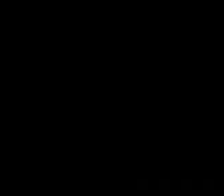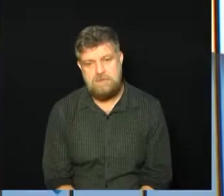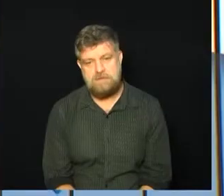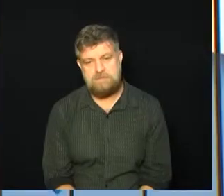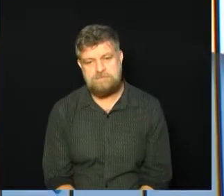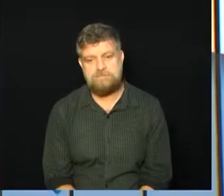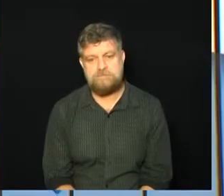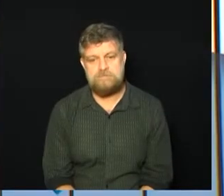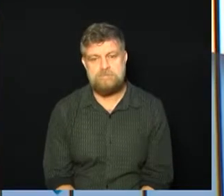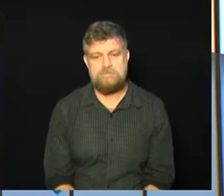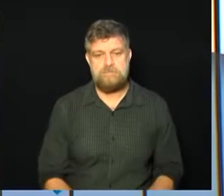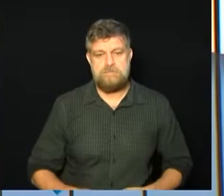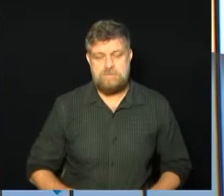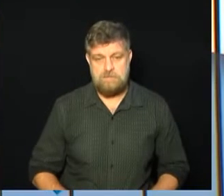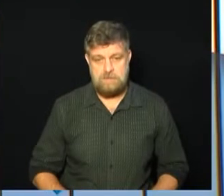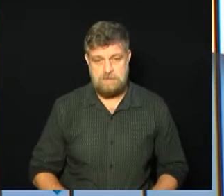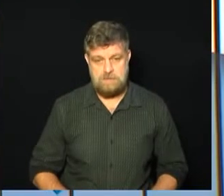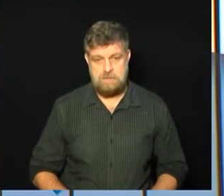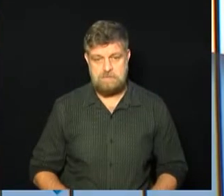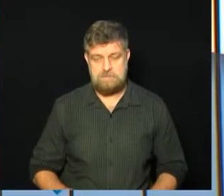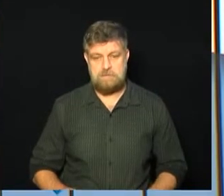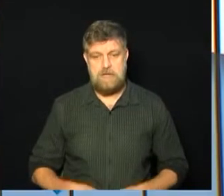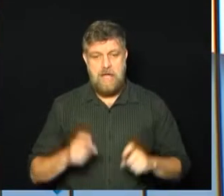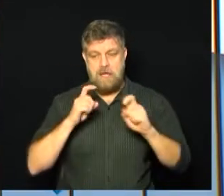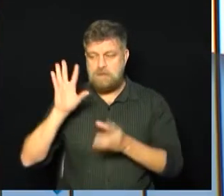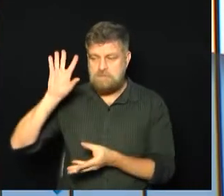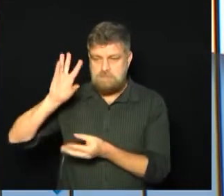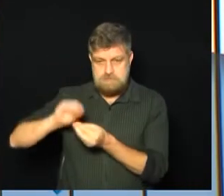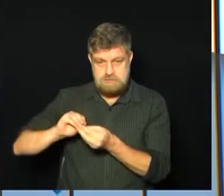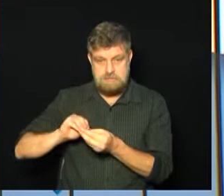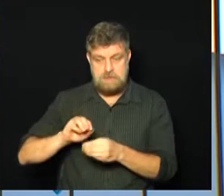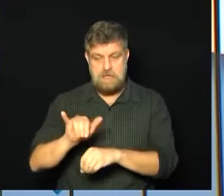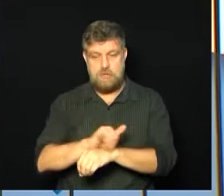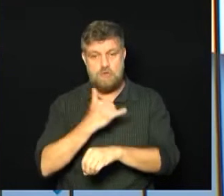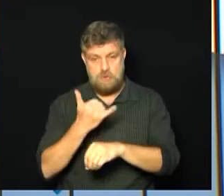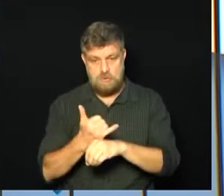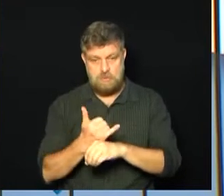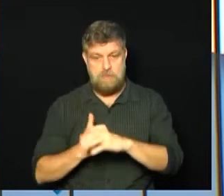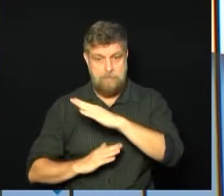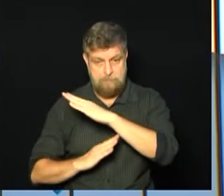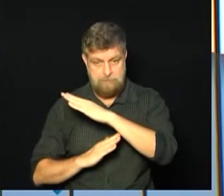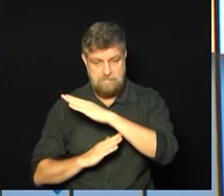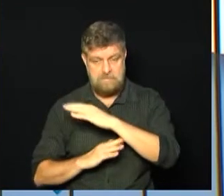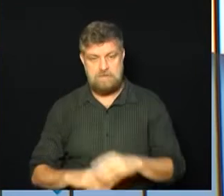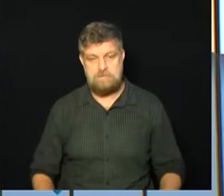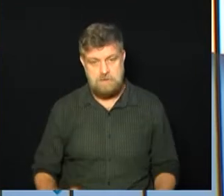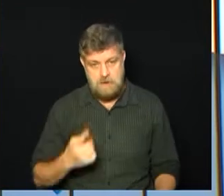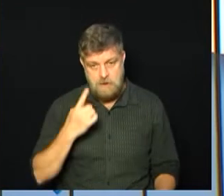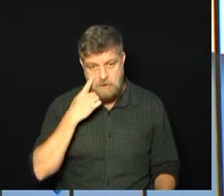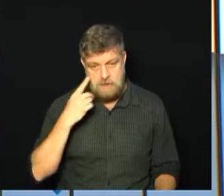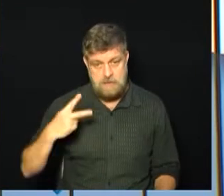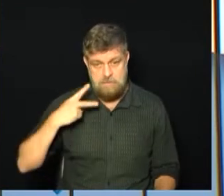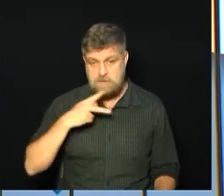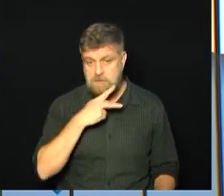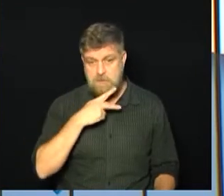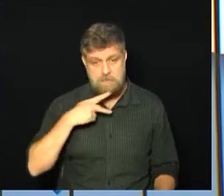unidades. A íntegra da reunião você confere no youtube.com/TV Câmara Campinas. E olha só, o vereador